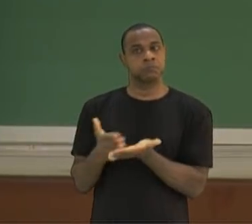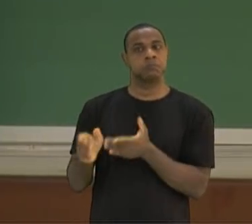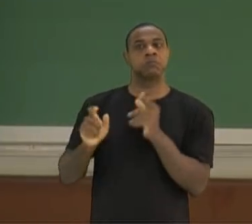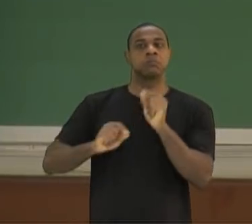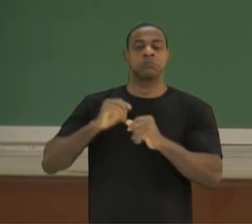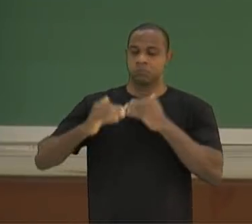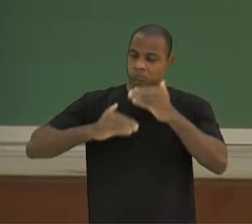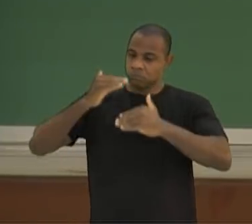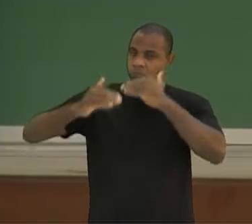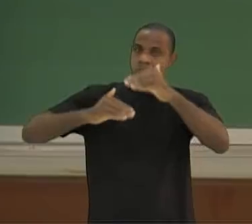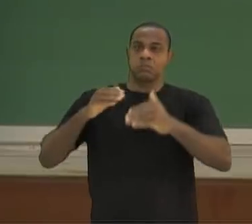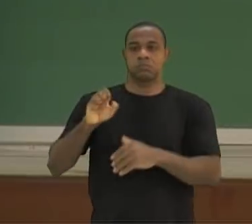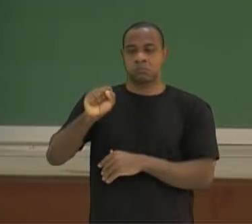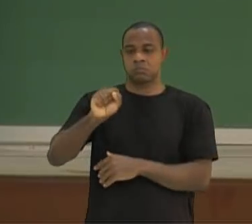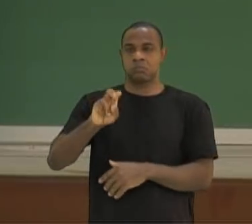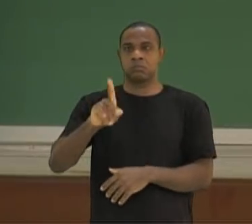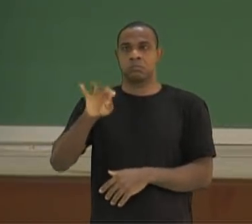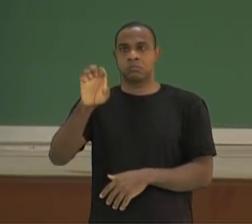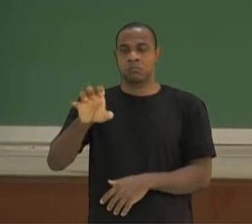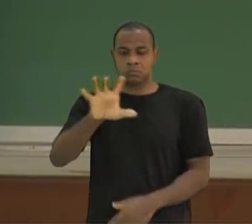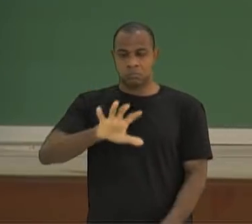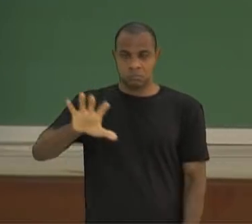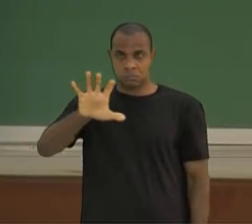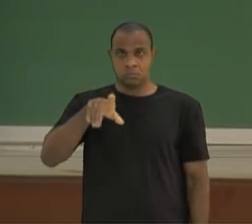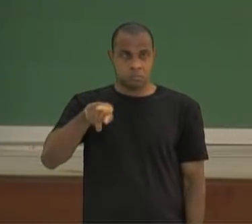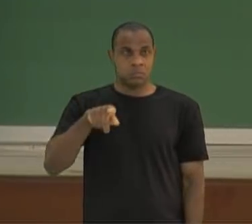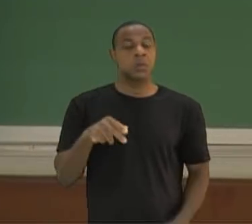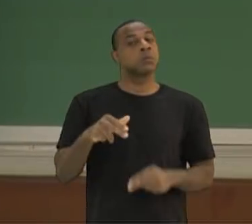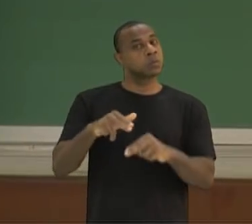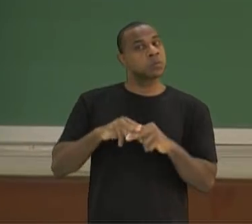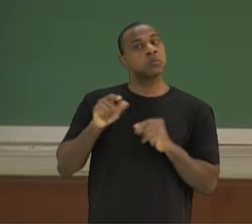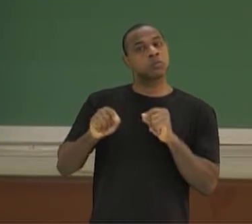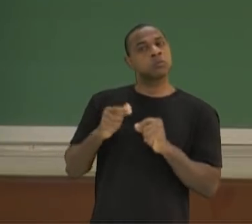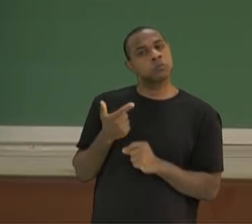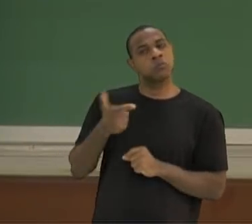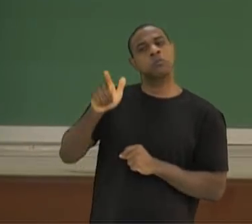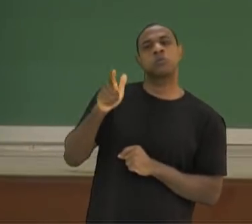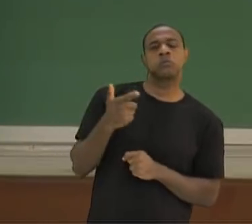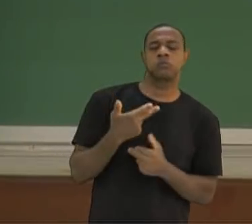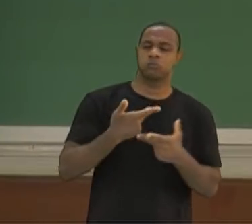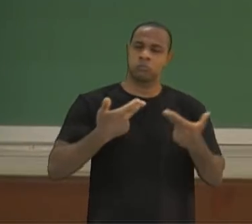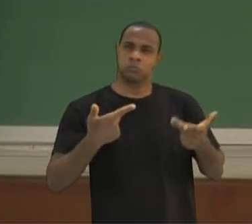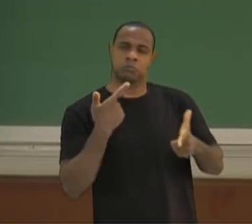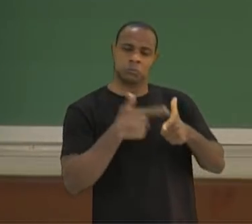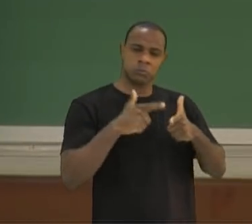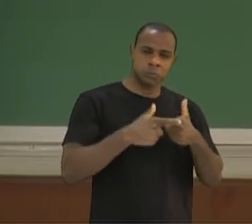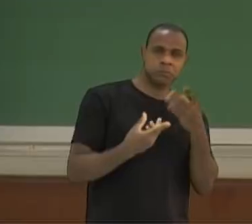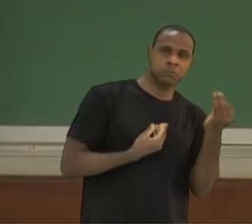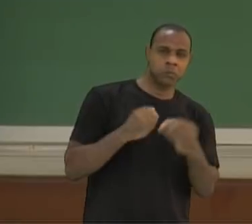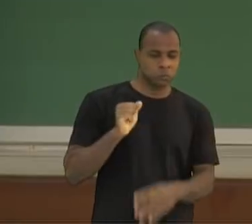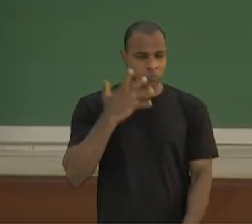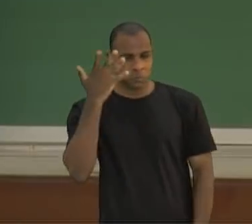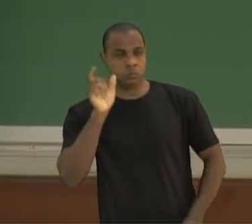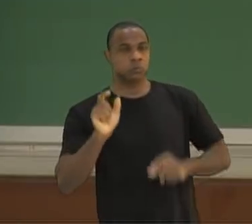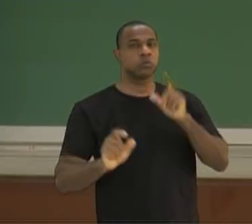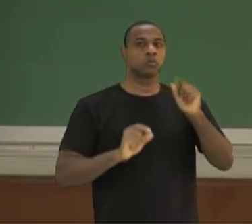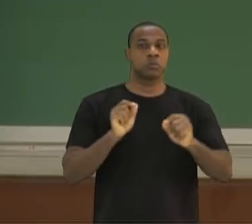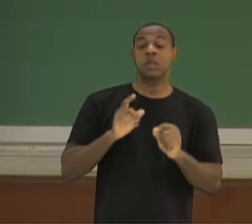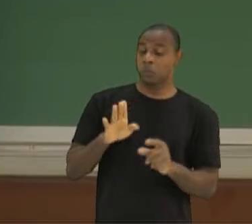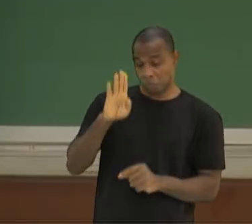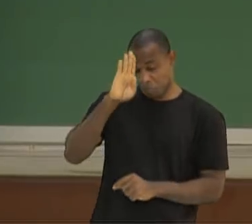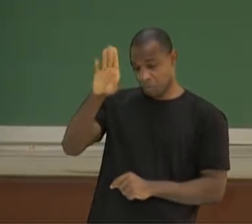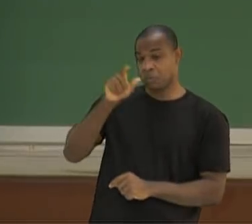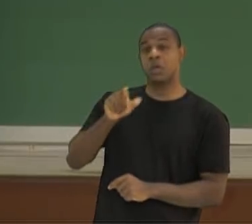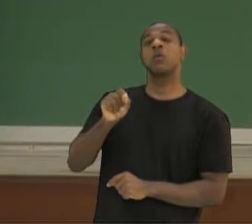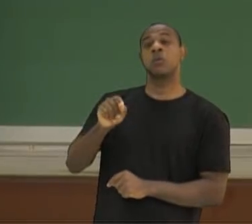ali desenvolvido na região Sudeste. Por isso que, entre outras coisas, claro, não vamos dizer que é só isso, mas um dos fatores